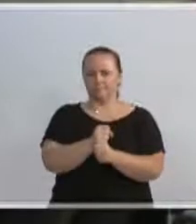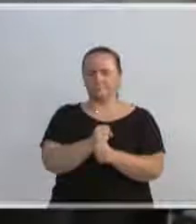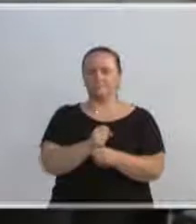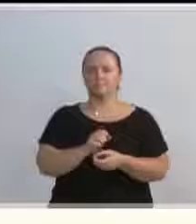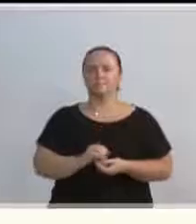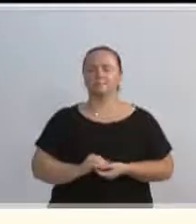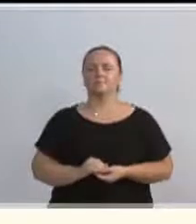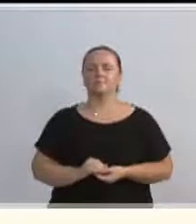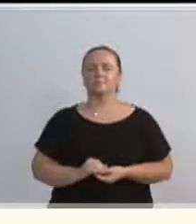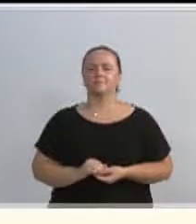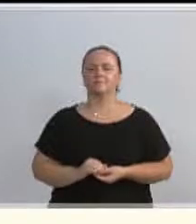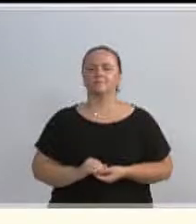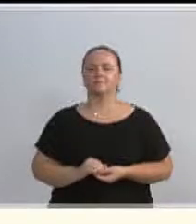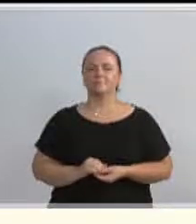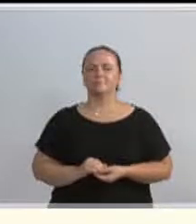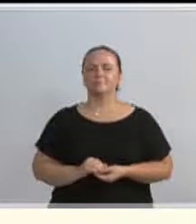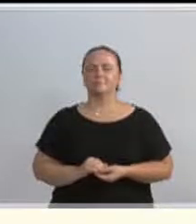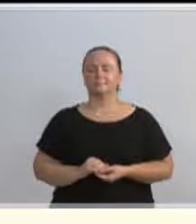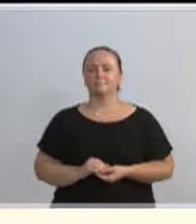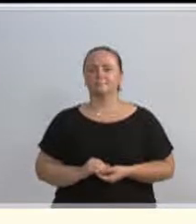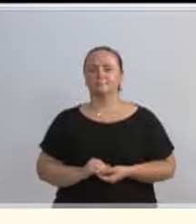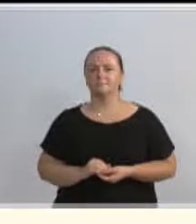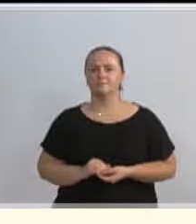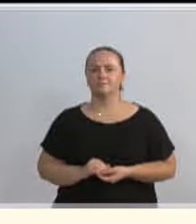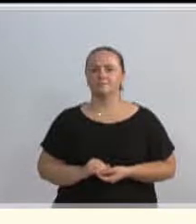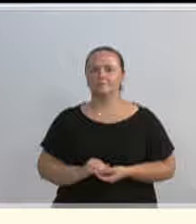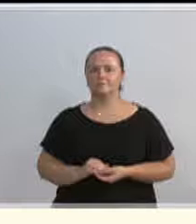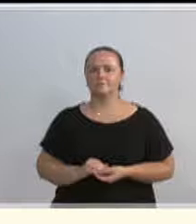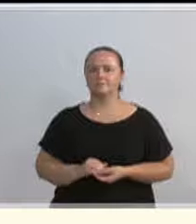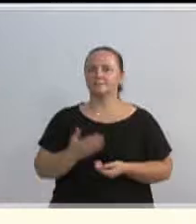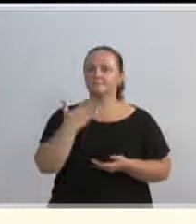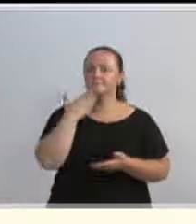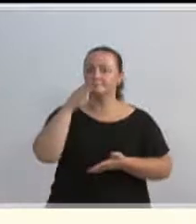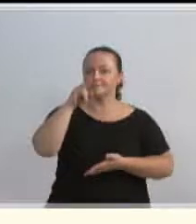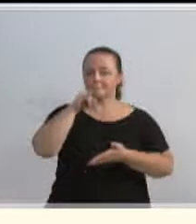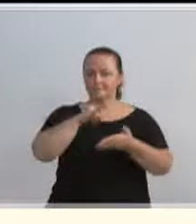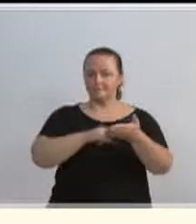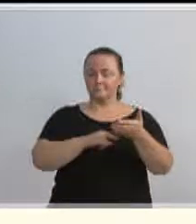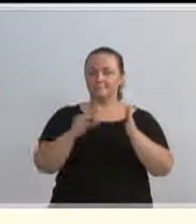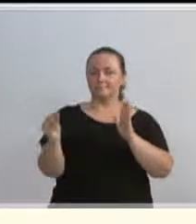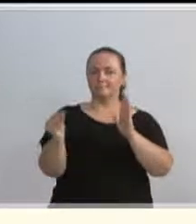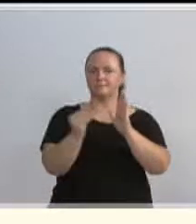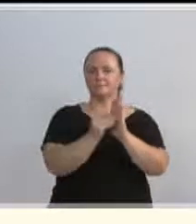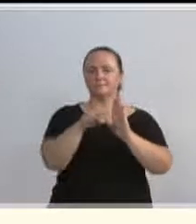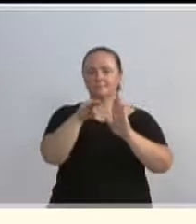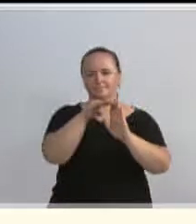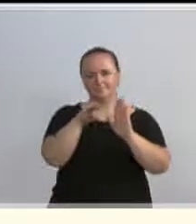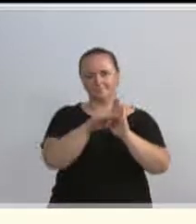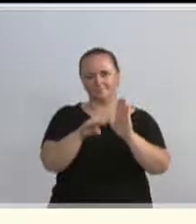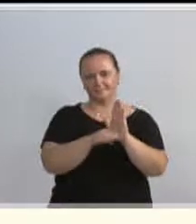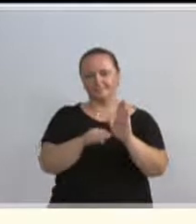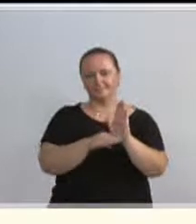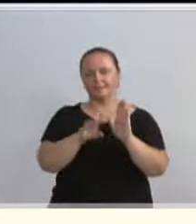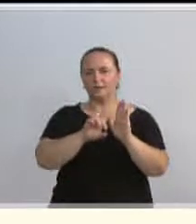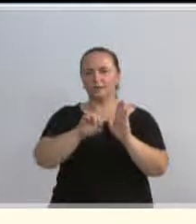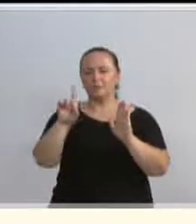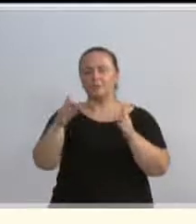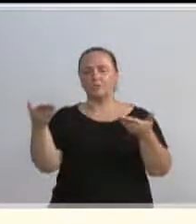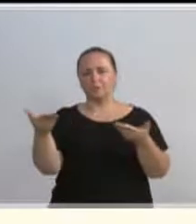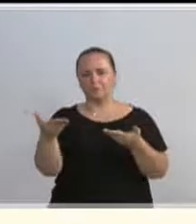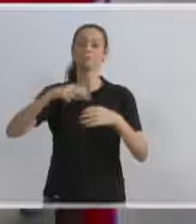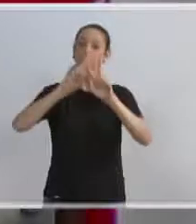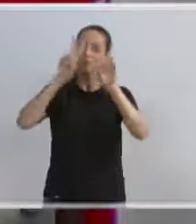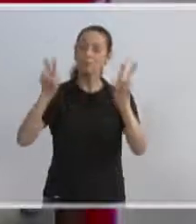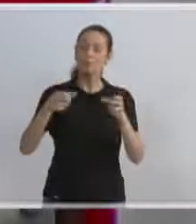militar ambiental os vereadores ainda aprovaram a criação do conselho municipal de combate à pirataria